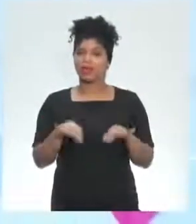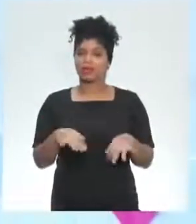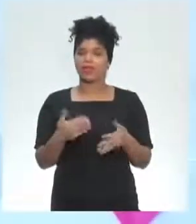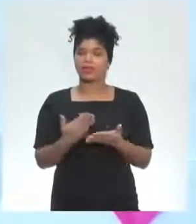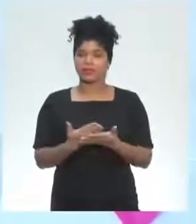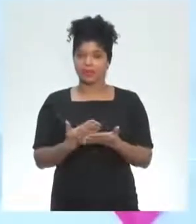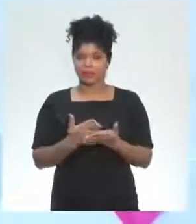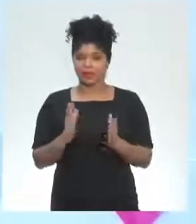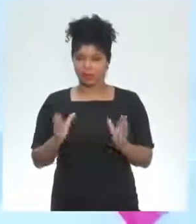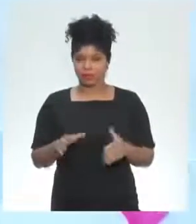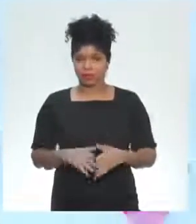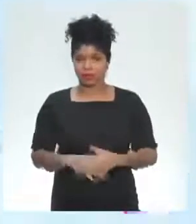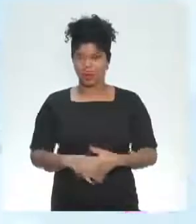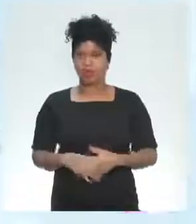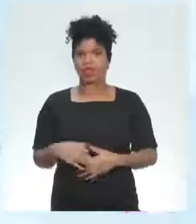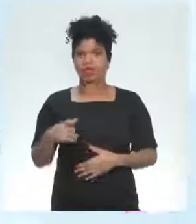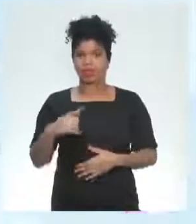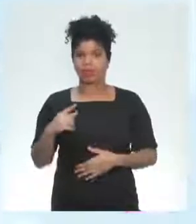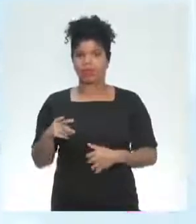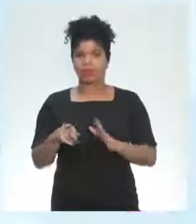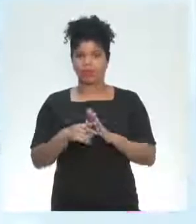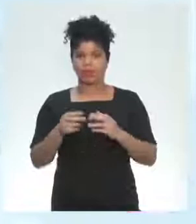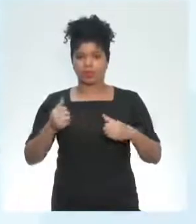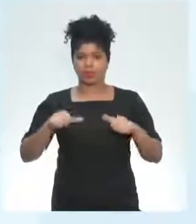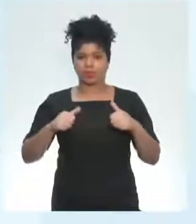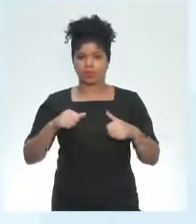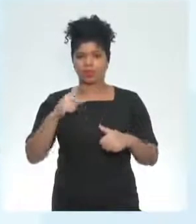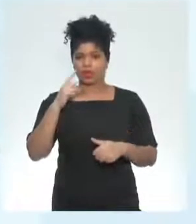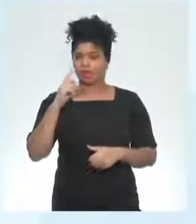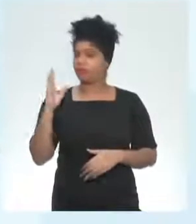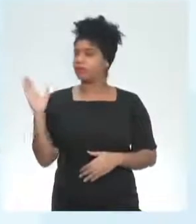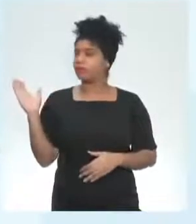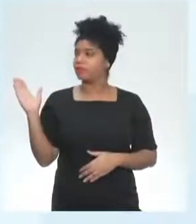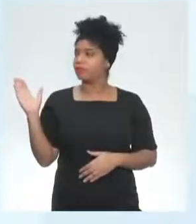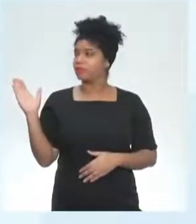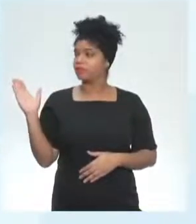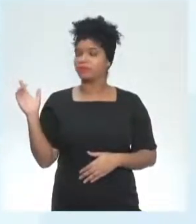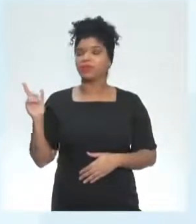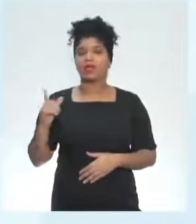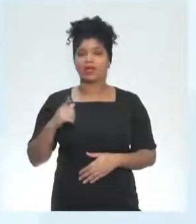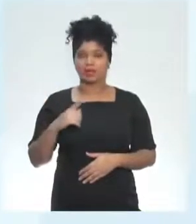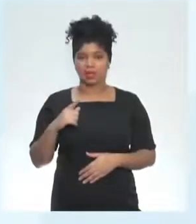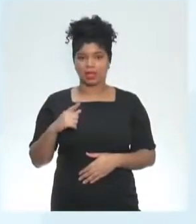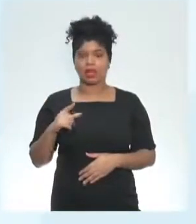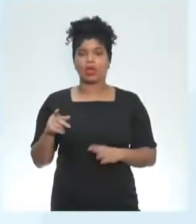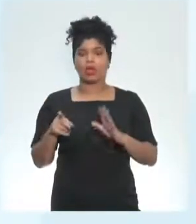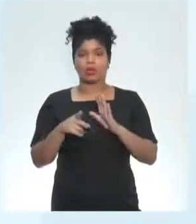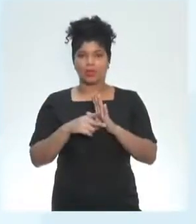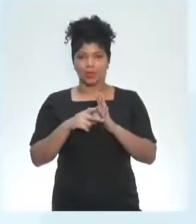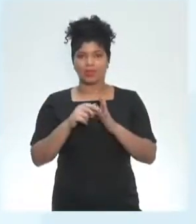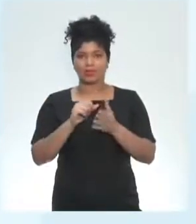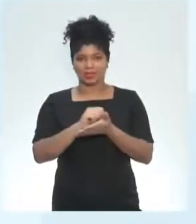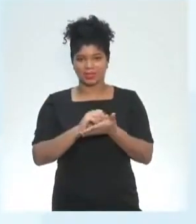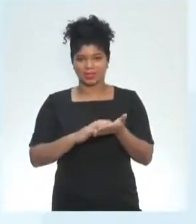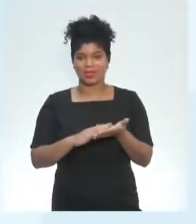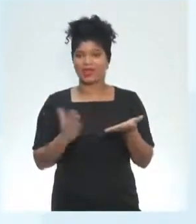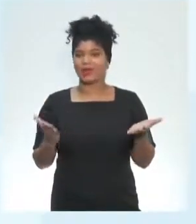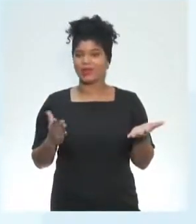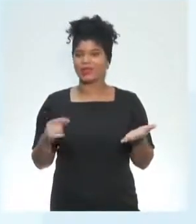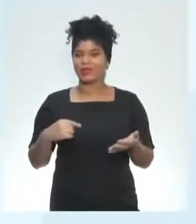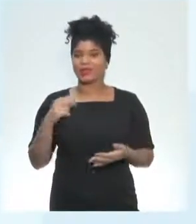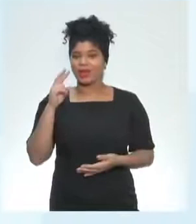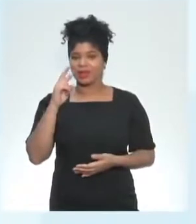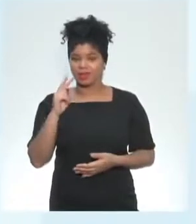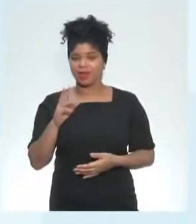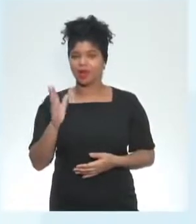aula, né? Essa aqui é a questão avaliativa, que vai aparecer para vocês esses dias aí no banco de tarefas. E, gente, na aula de hoje a gente viu um